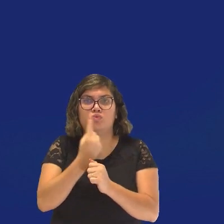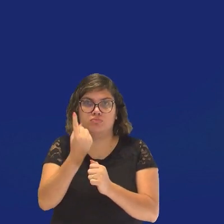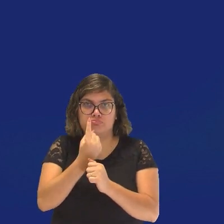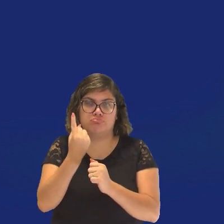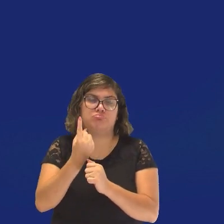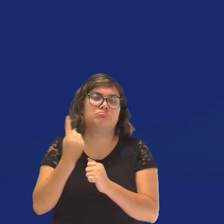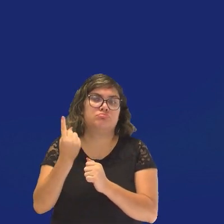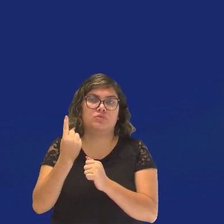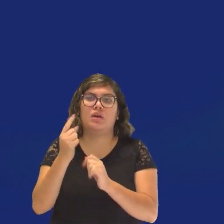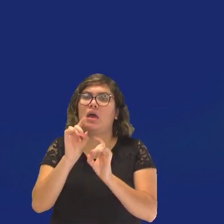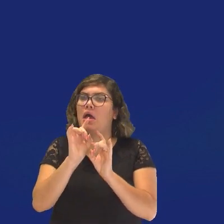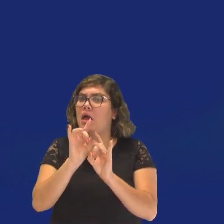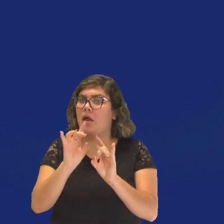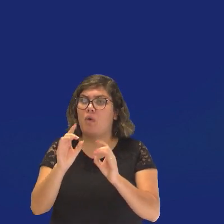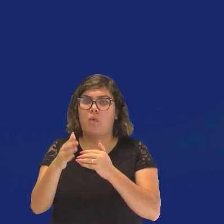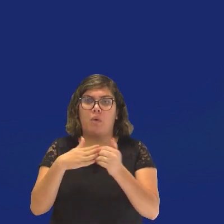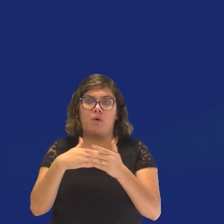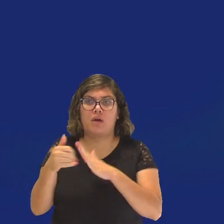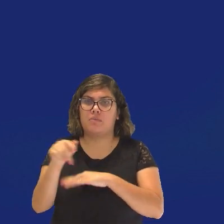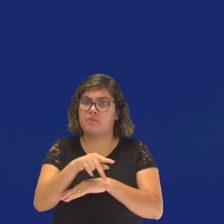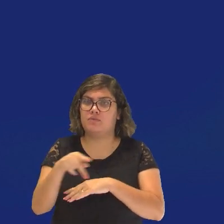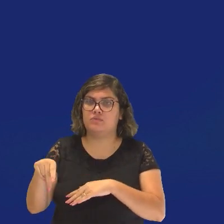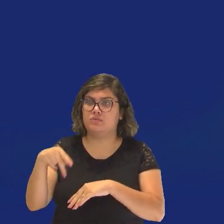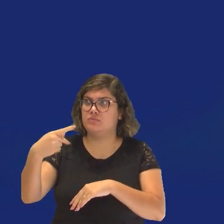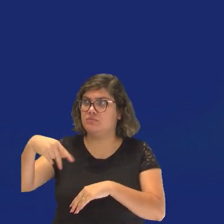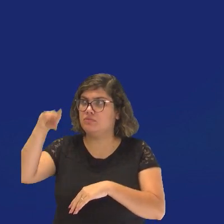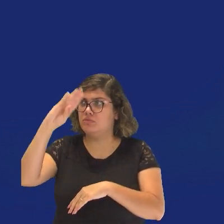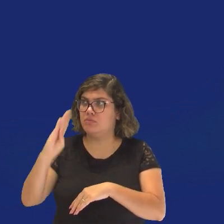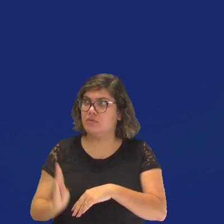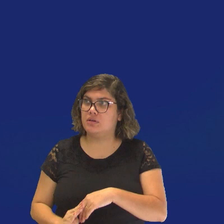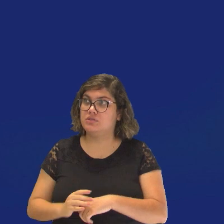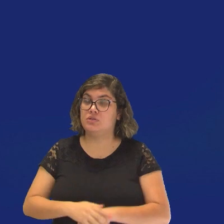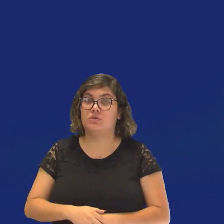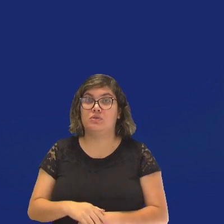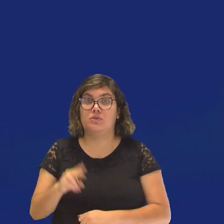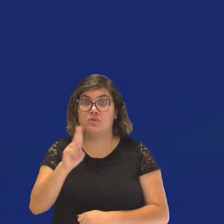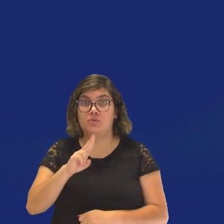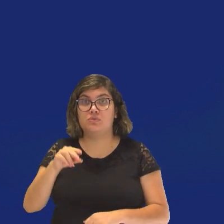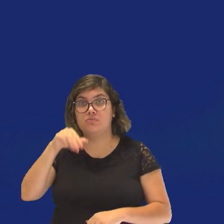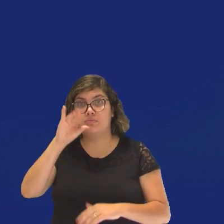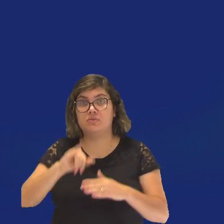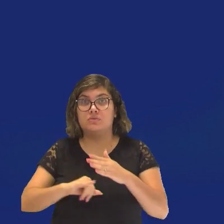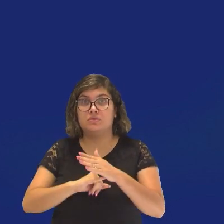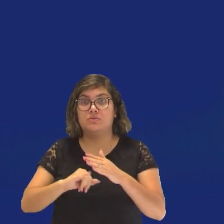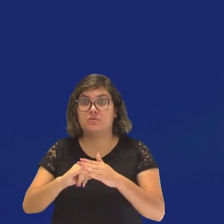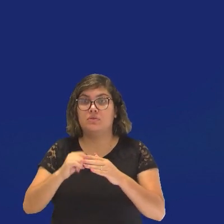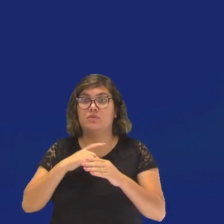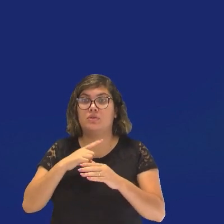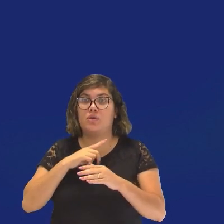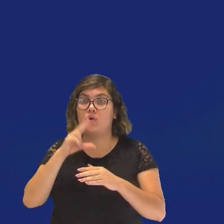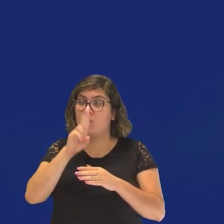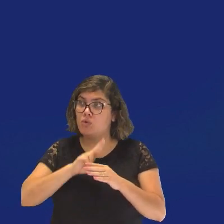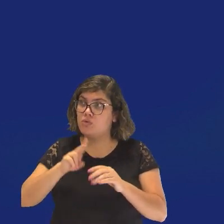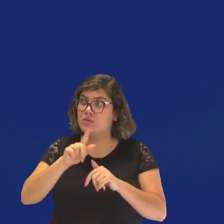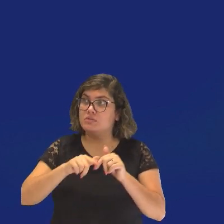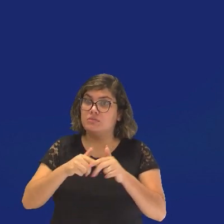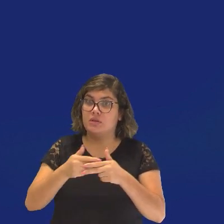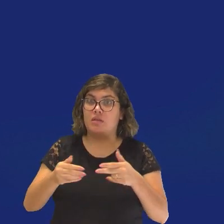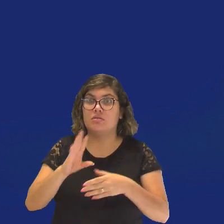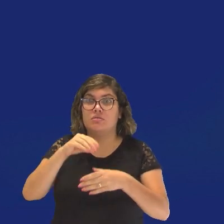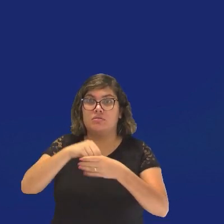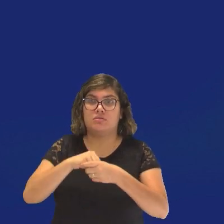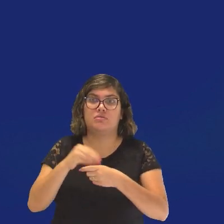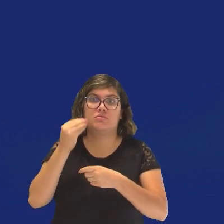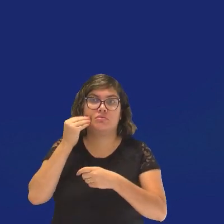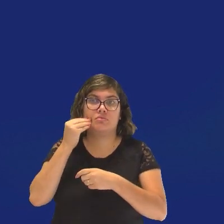simples, por qualquer professor do país. E um uso mais institucional, que seria o emprego dessa ferramenta dentro de um